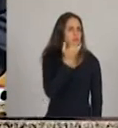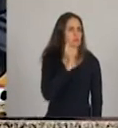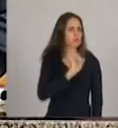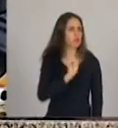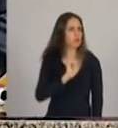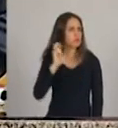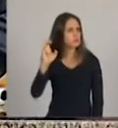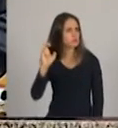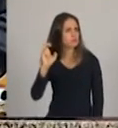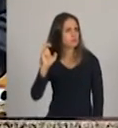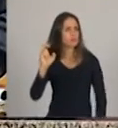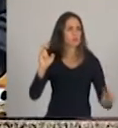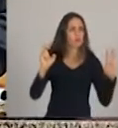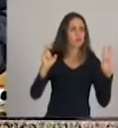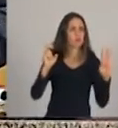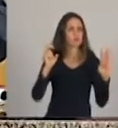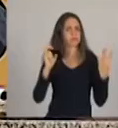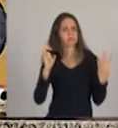5.